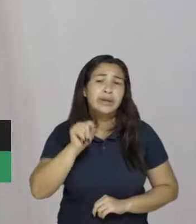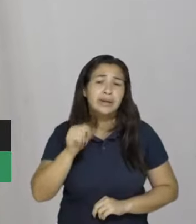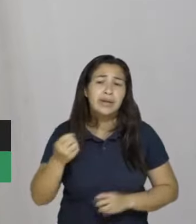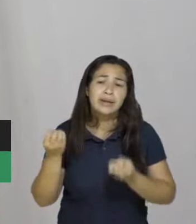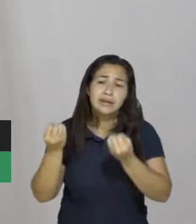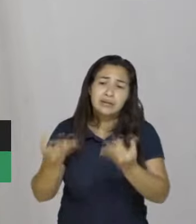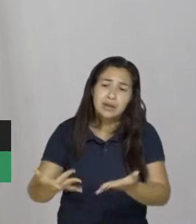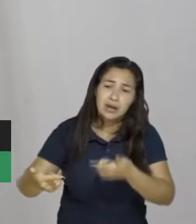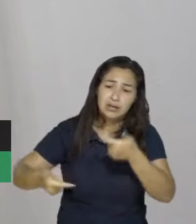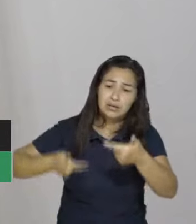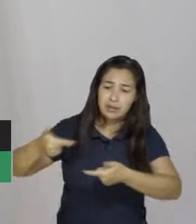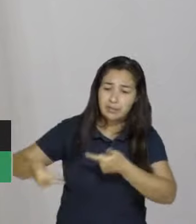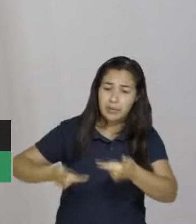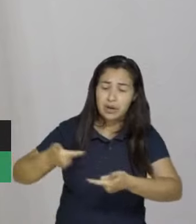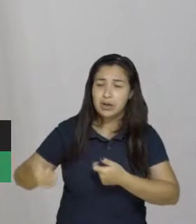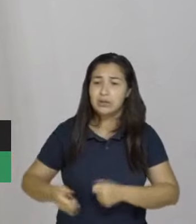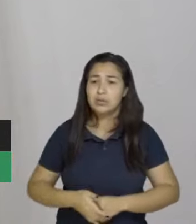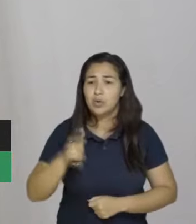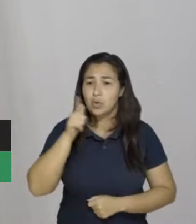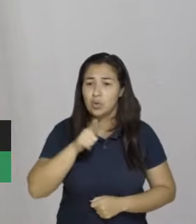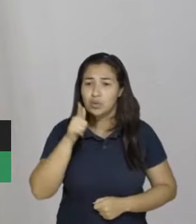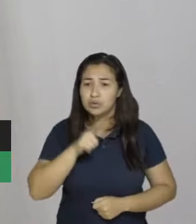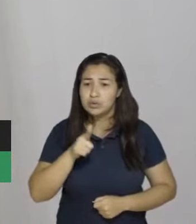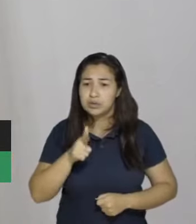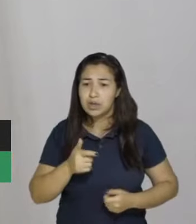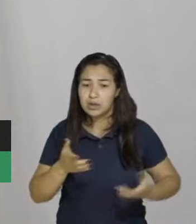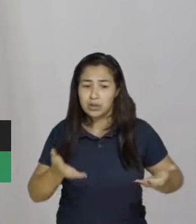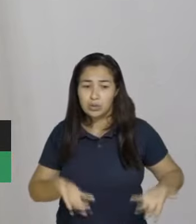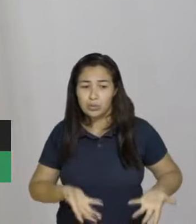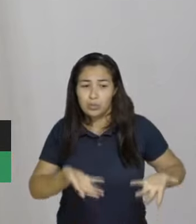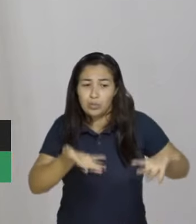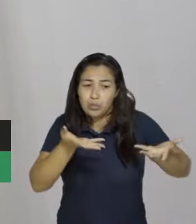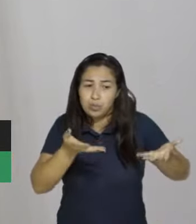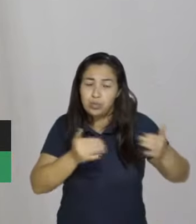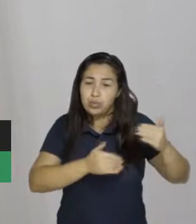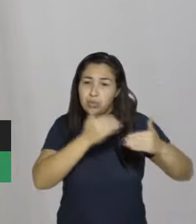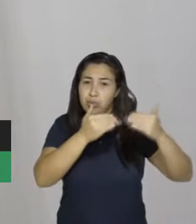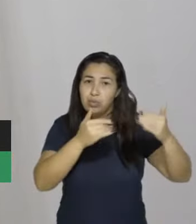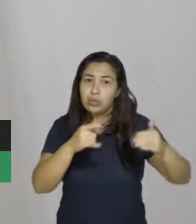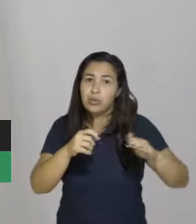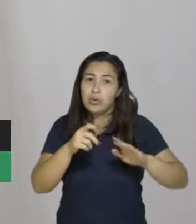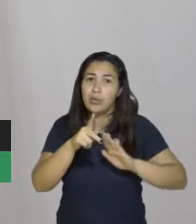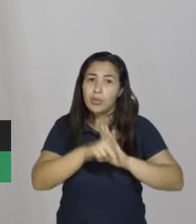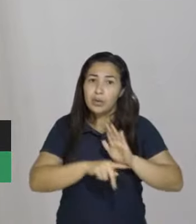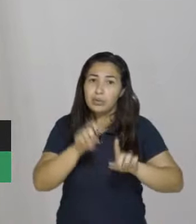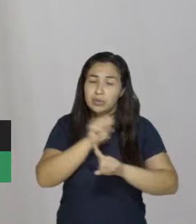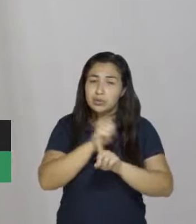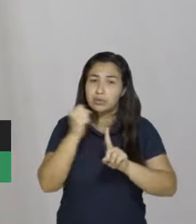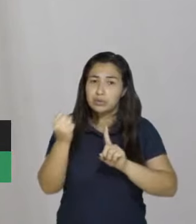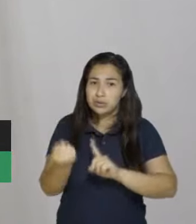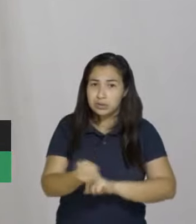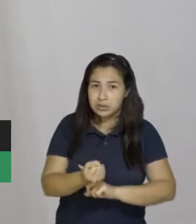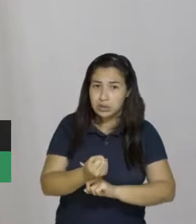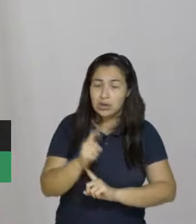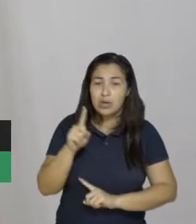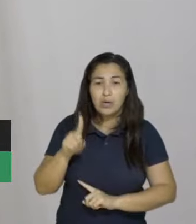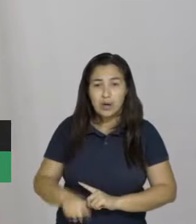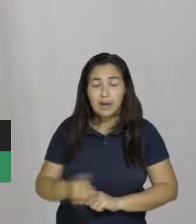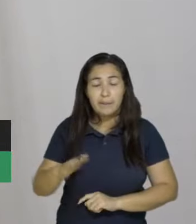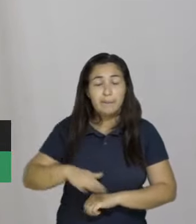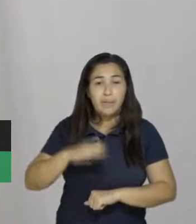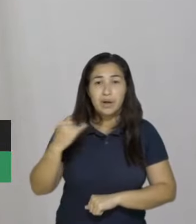gera oportunidade de crescimento? Existe melhor programa social do que poder sustentar a família